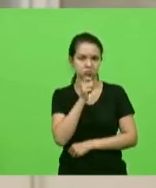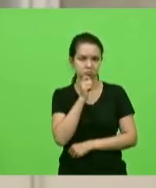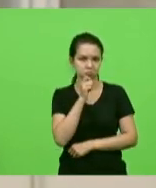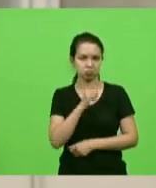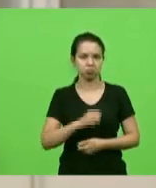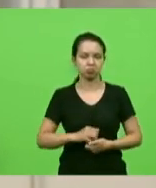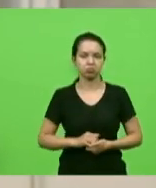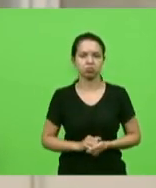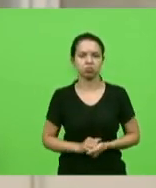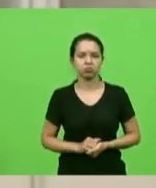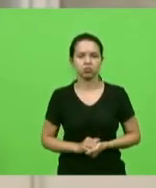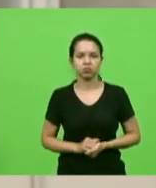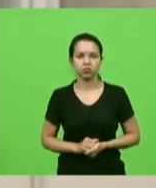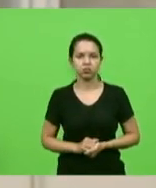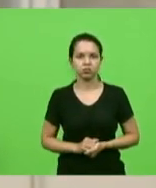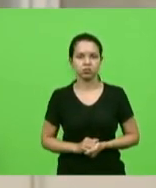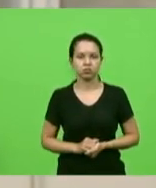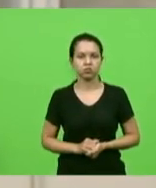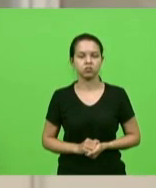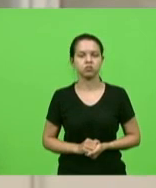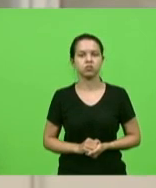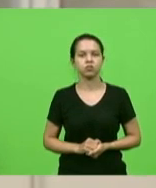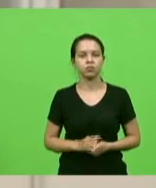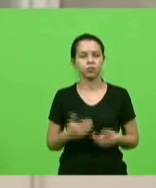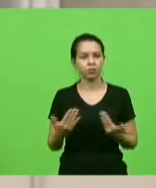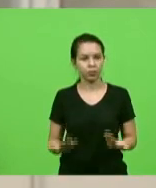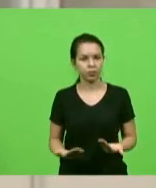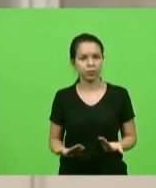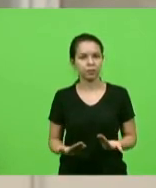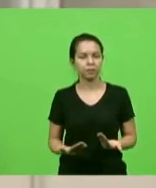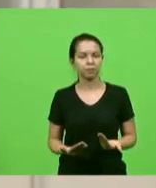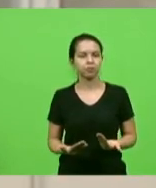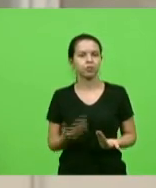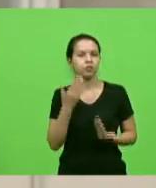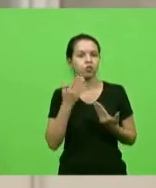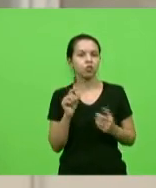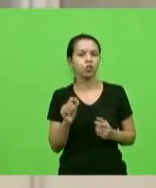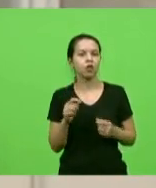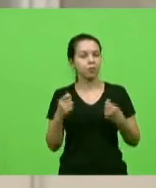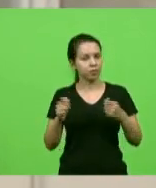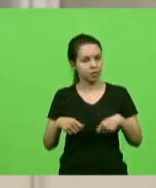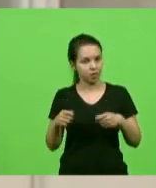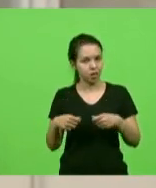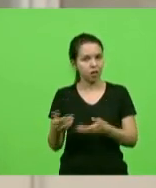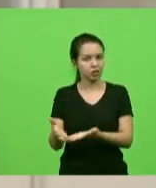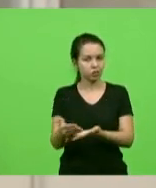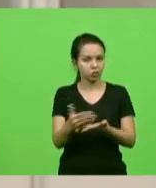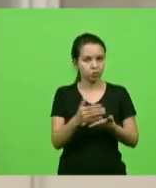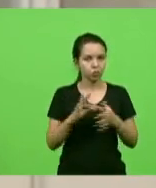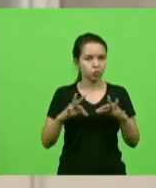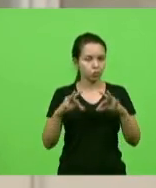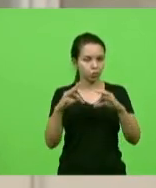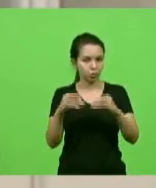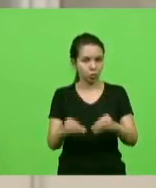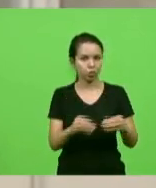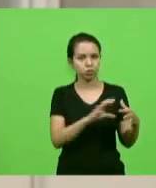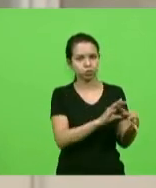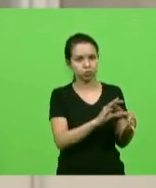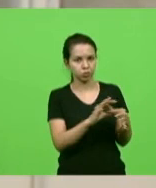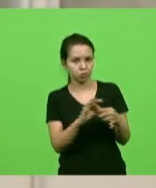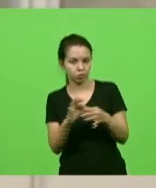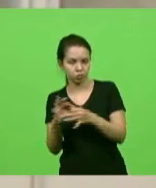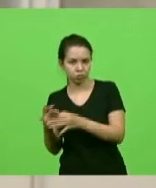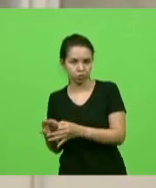dito isto verifica-se que é possível extrair de todo o conjunto probatório produzido